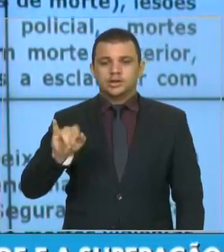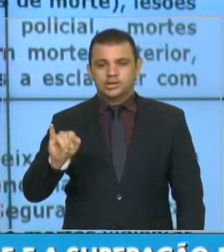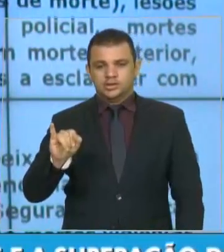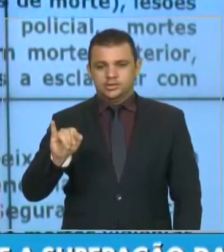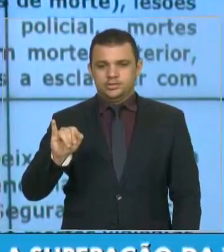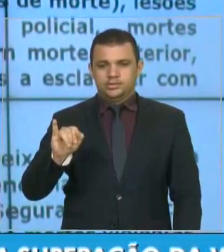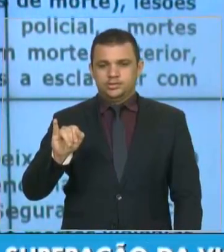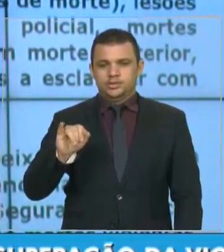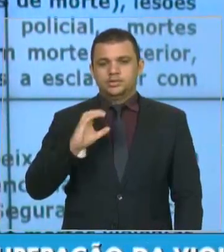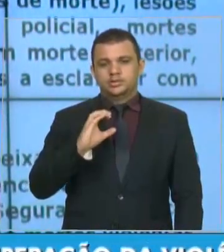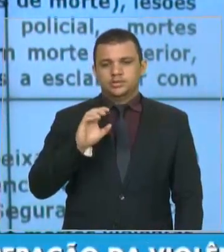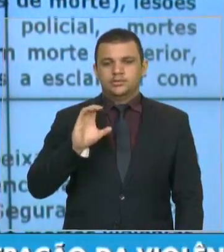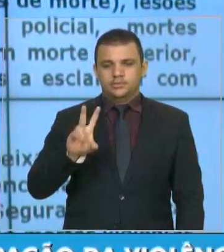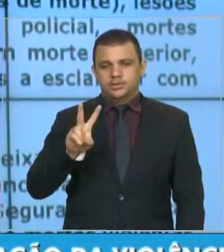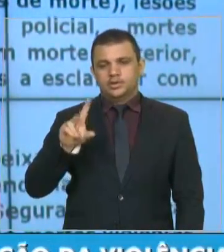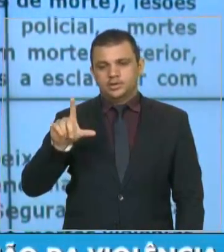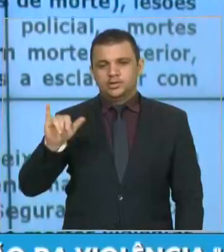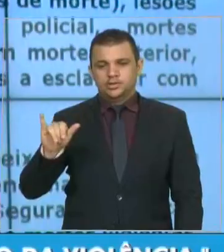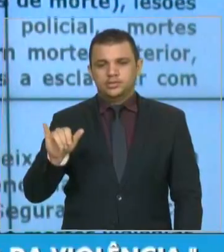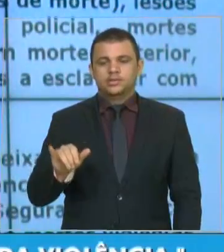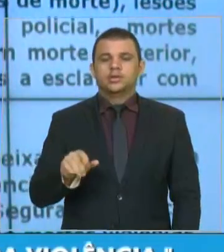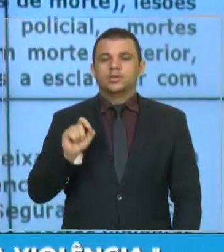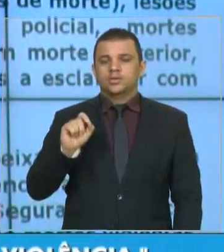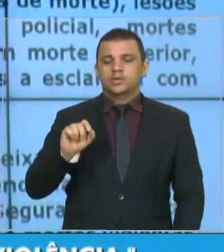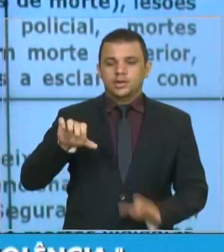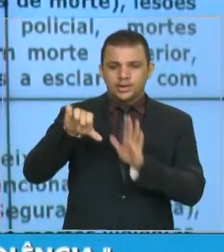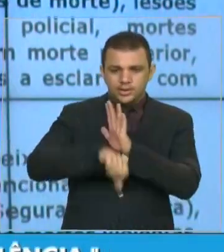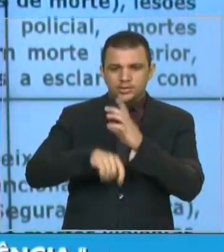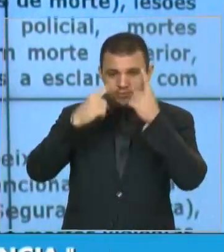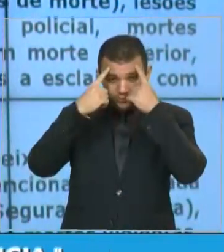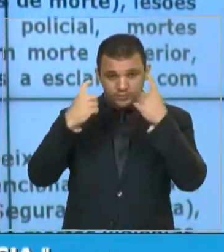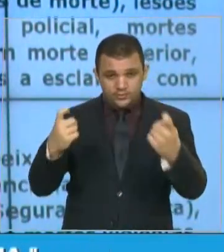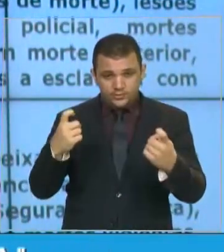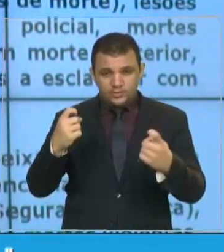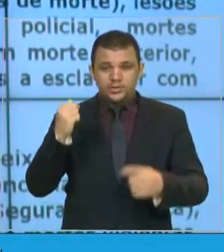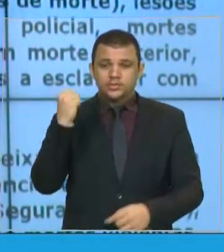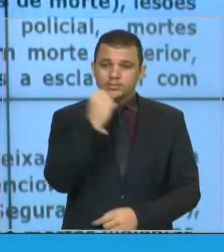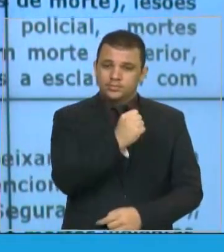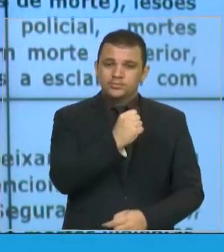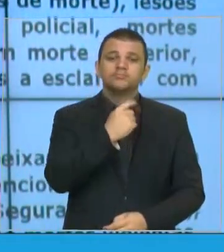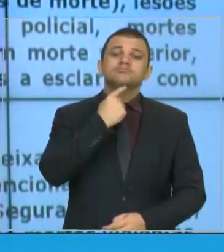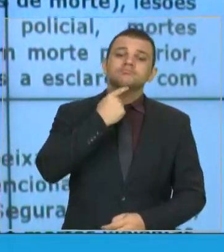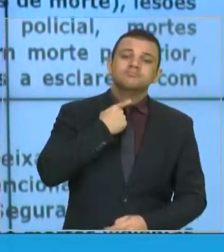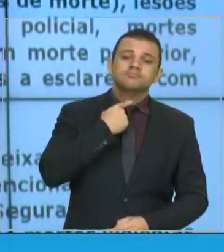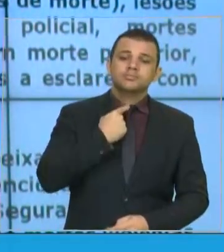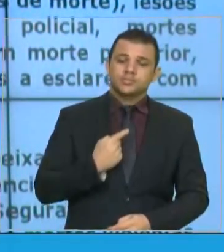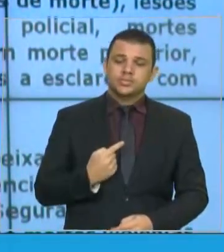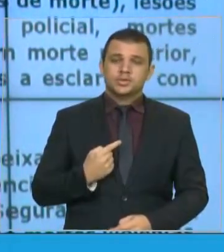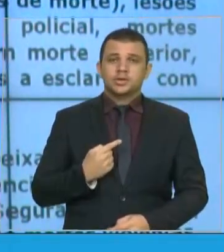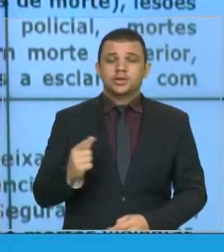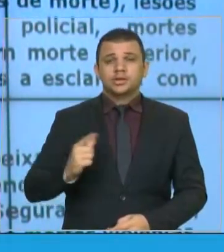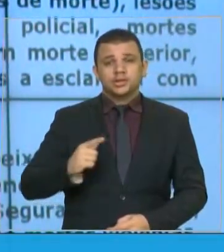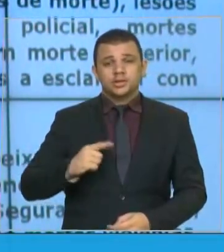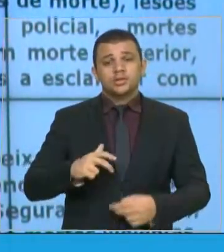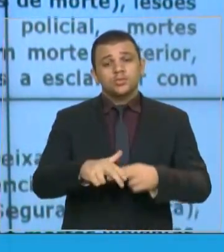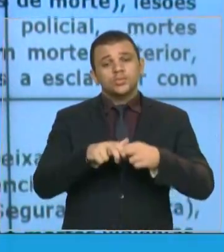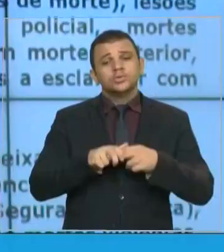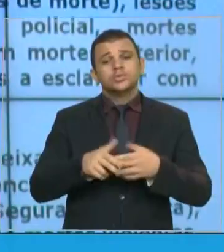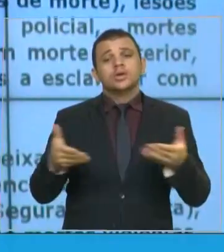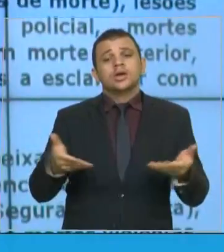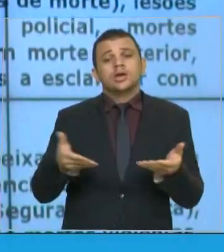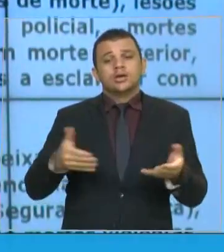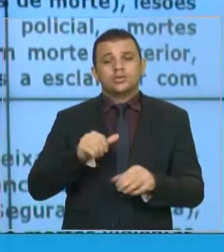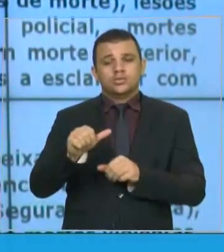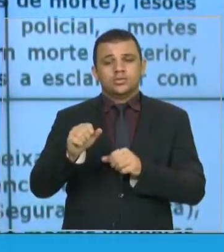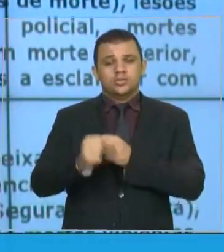mortes, dessas estatísticas de mortes violentas, nós estamos adotando, a partir deste ano, a